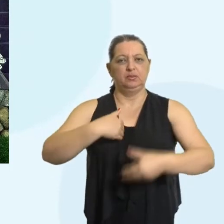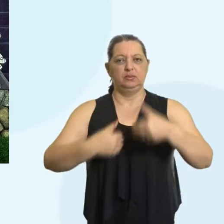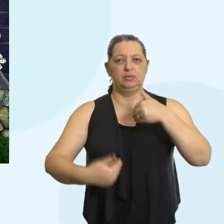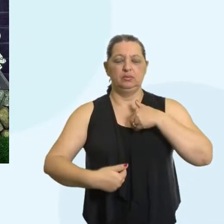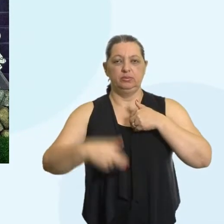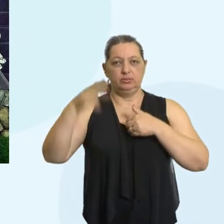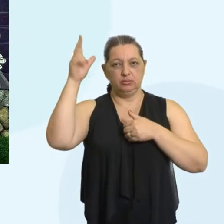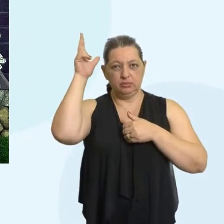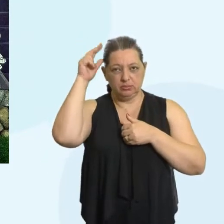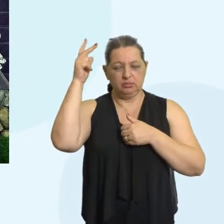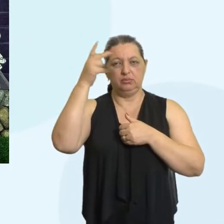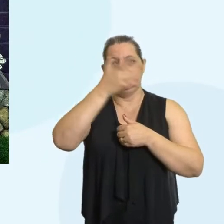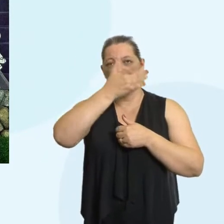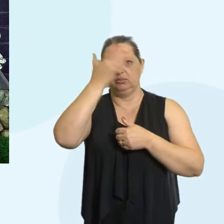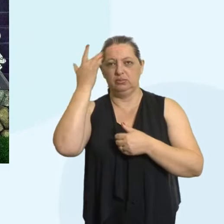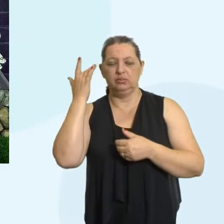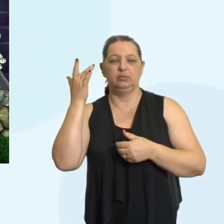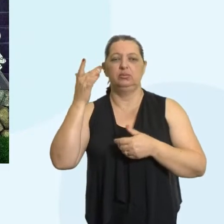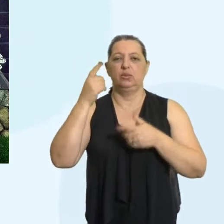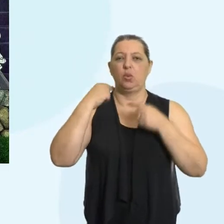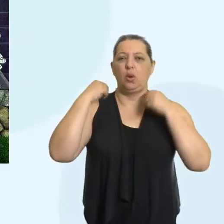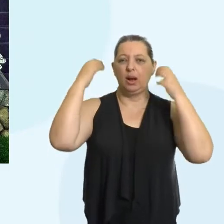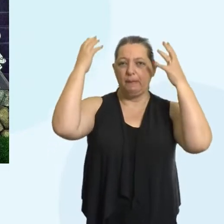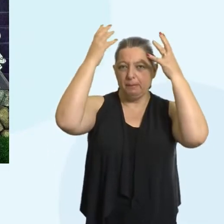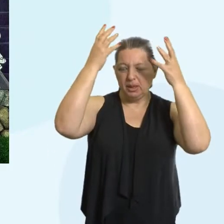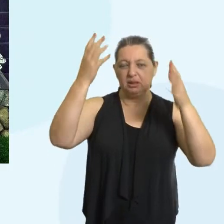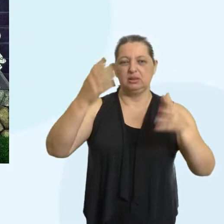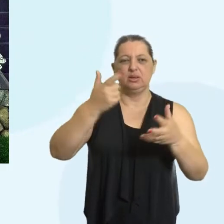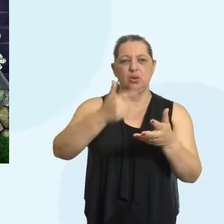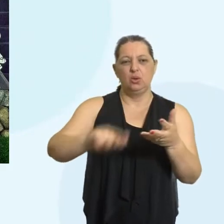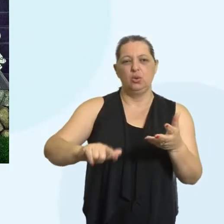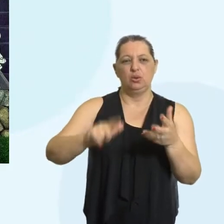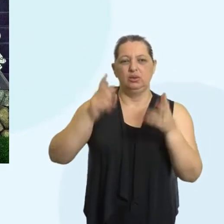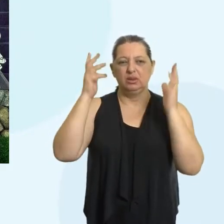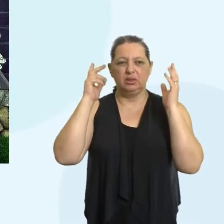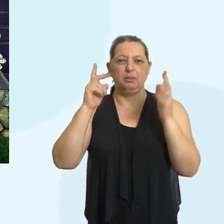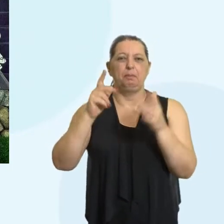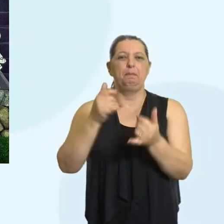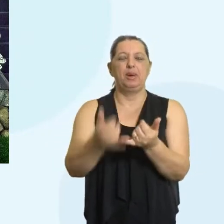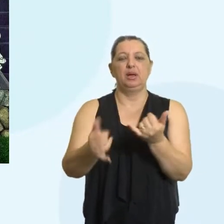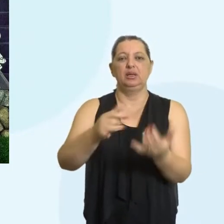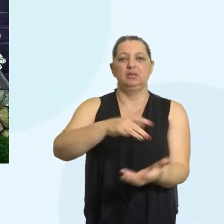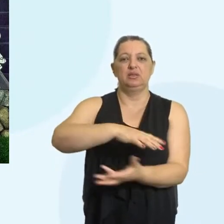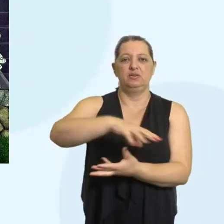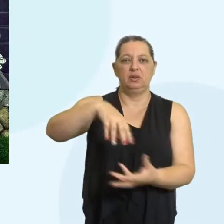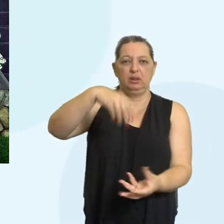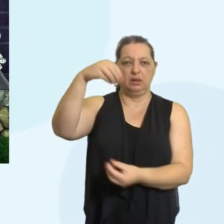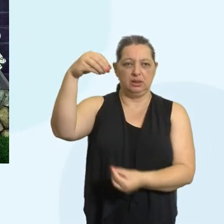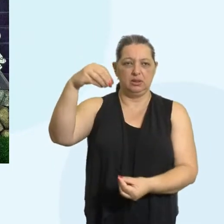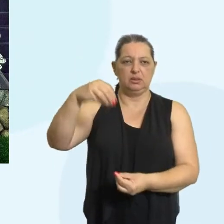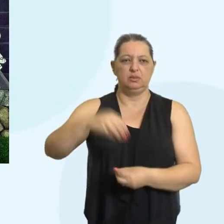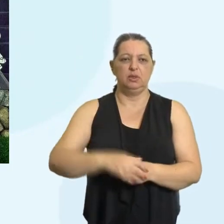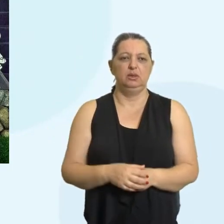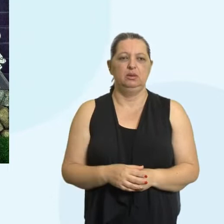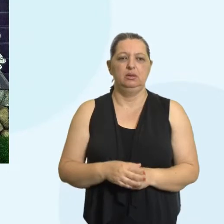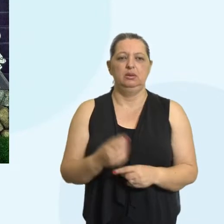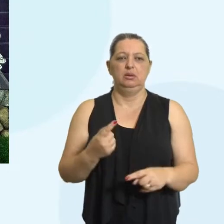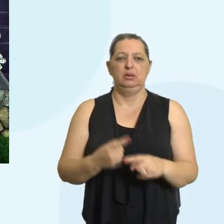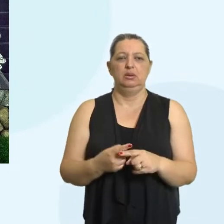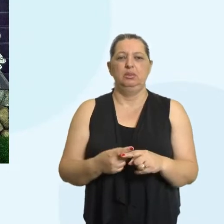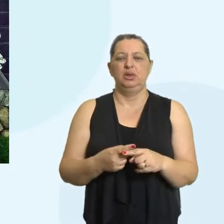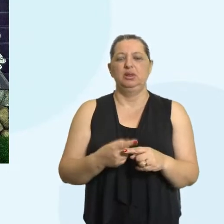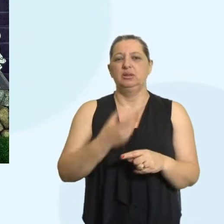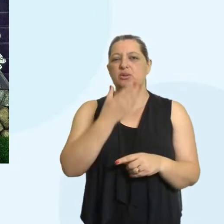cavalo com corpo de pessoa com cabeça com uma outra cabeça caindo parecendo um fantasma um cara tentando sair parece que é de um de um